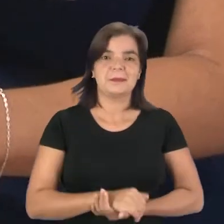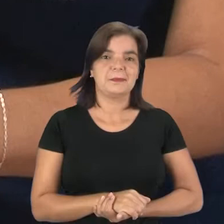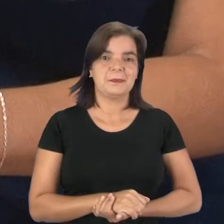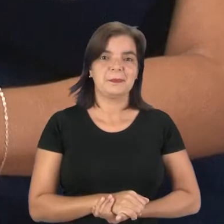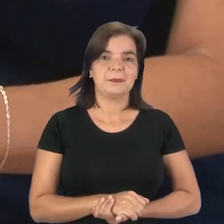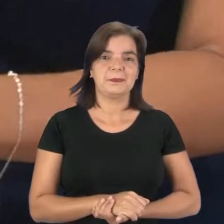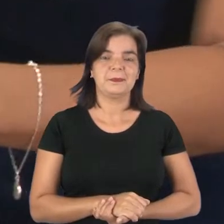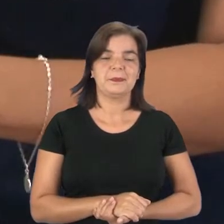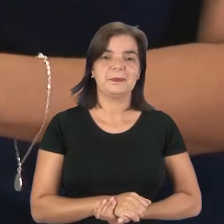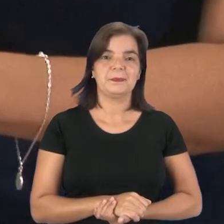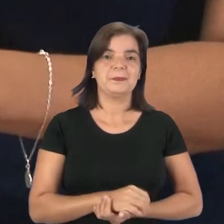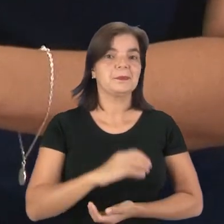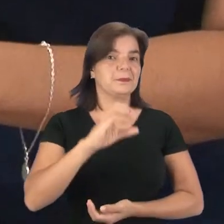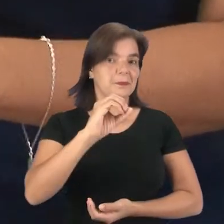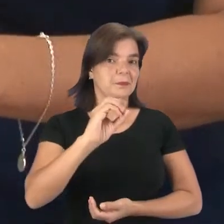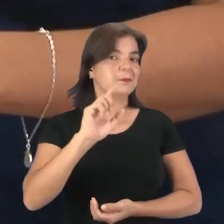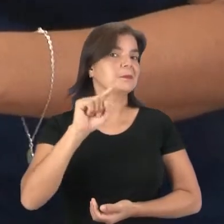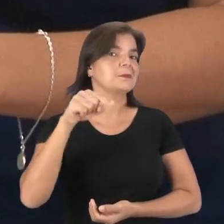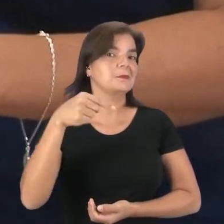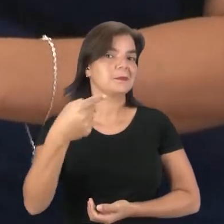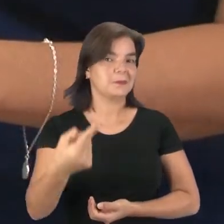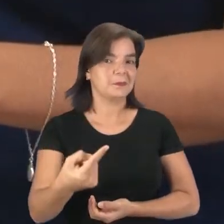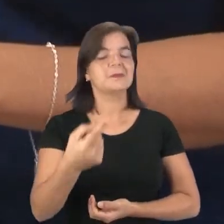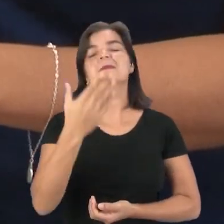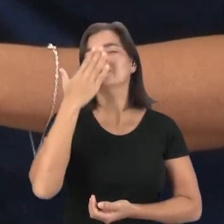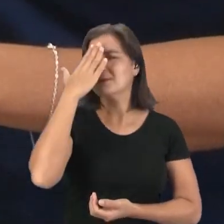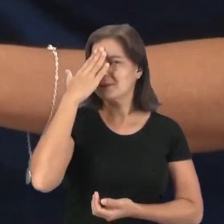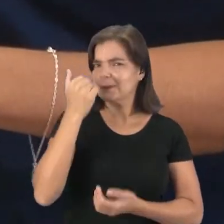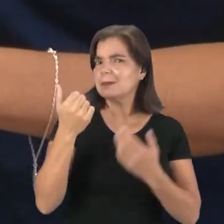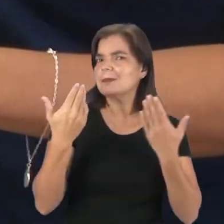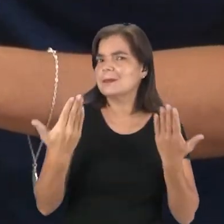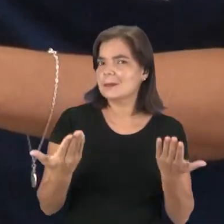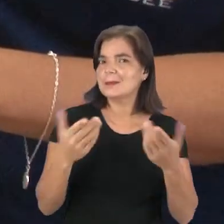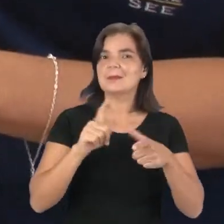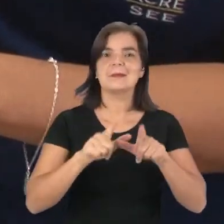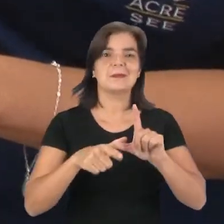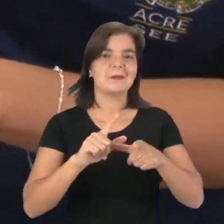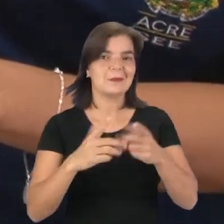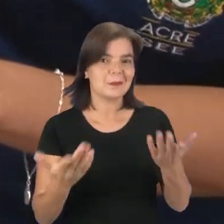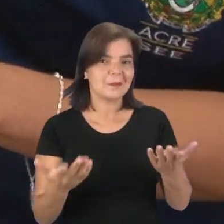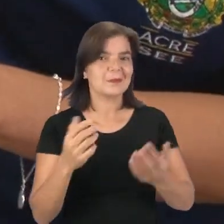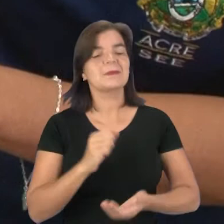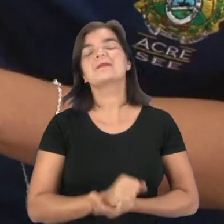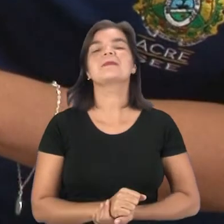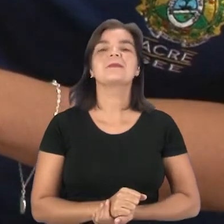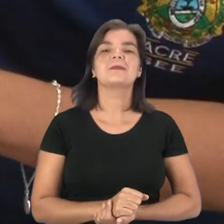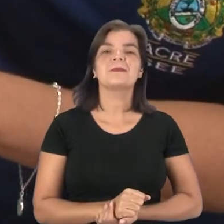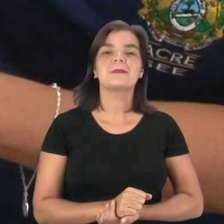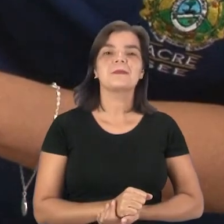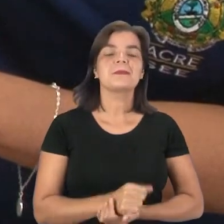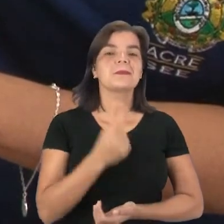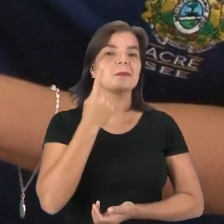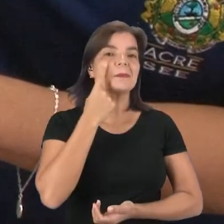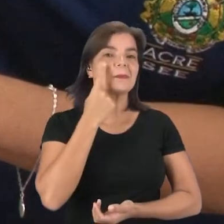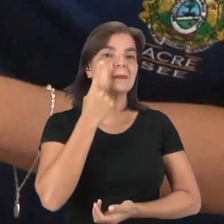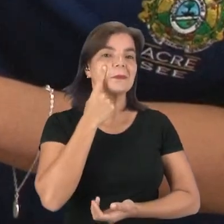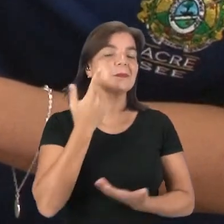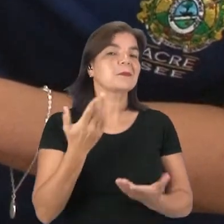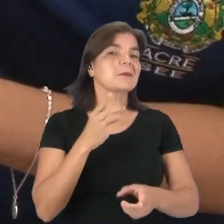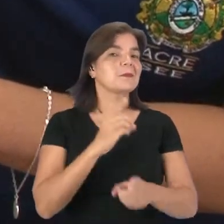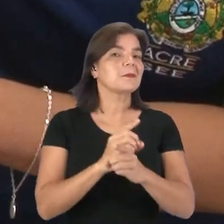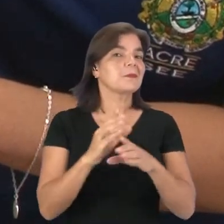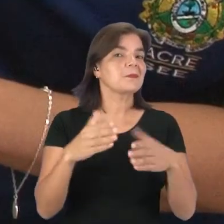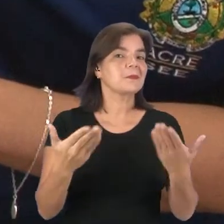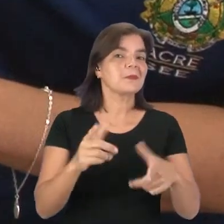letra pois da letra O Você já sabe qual é a letra que vem vamos tirar Joaninha aqui para